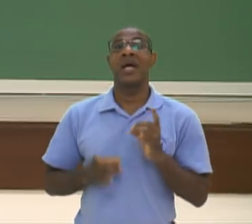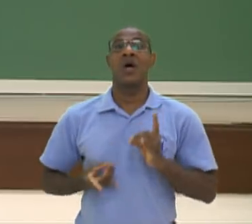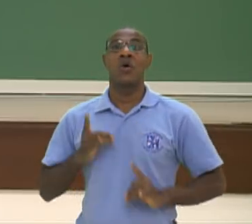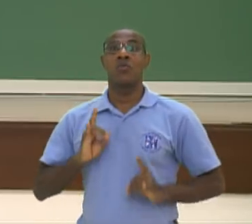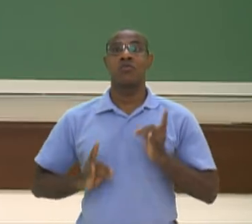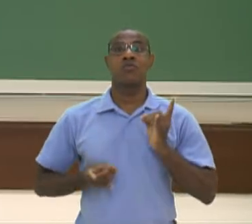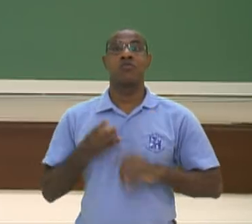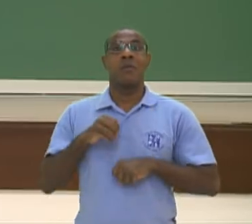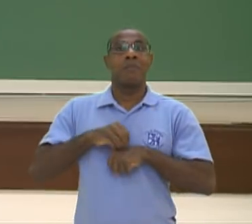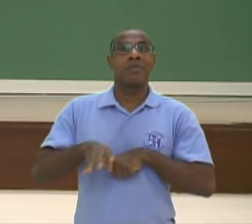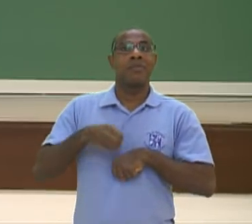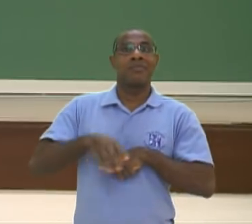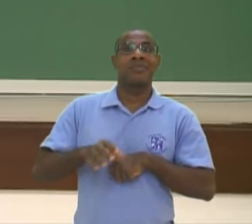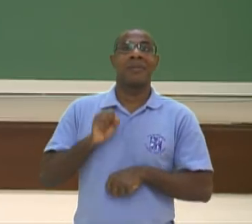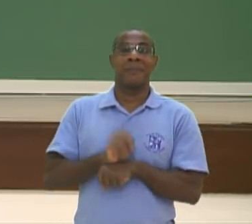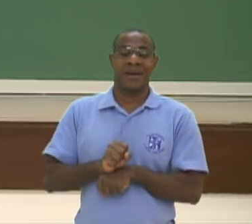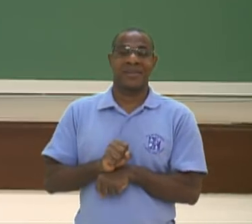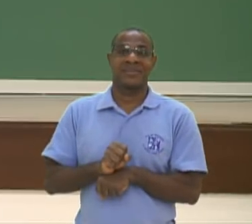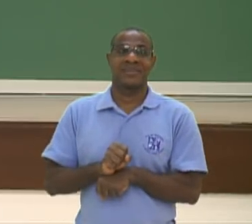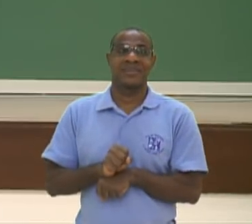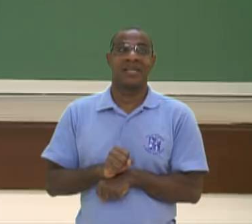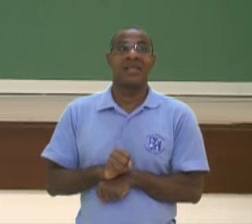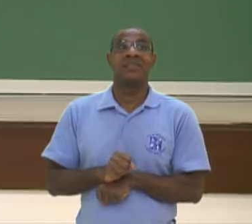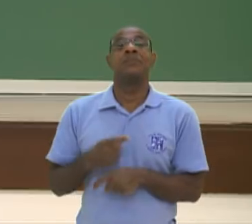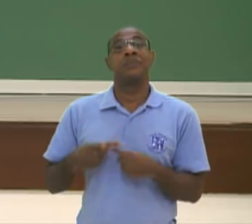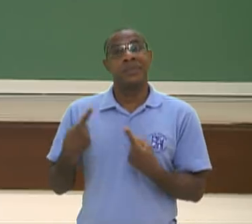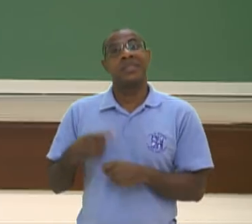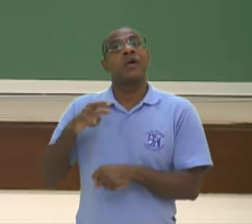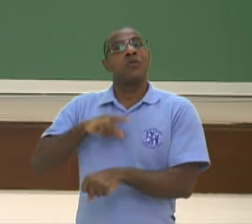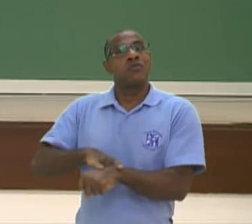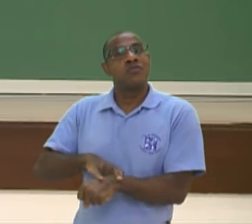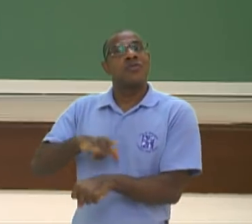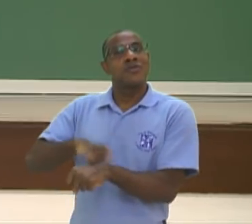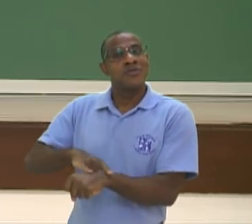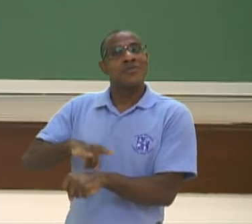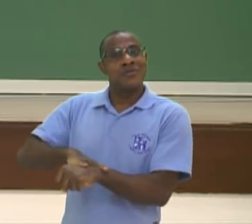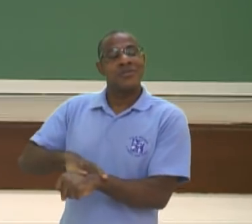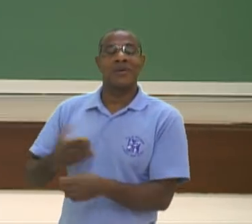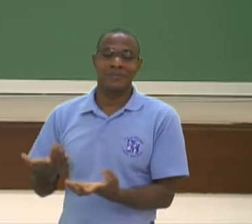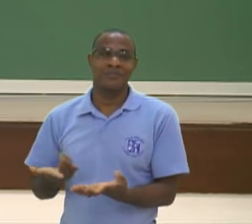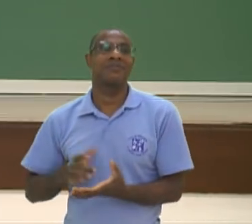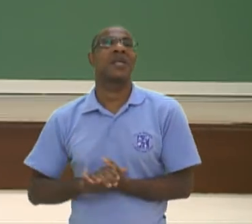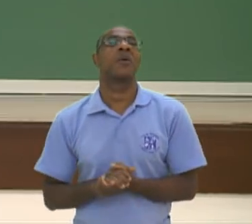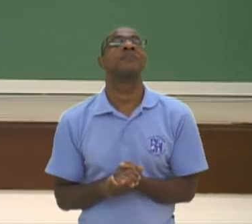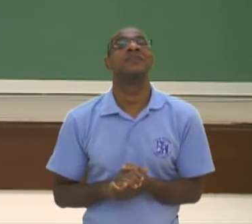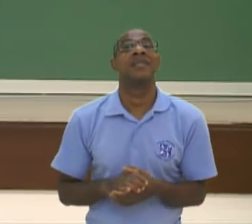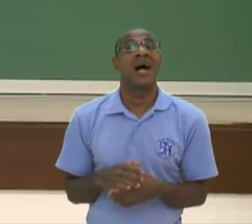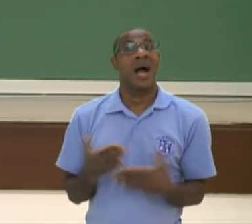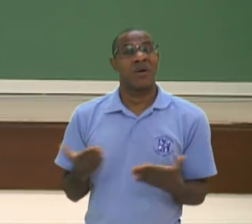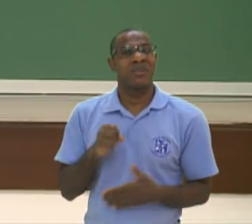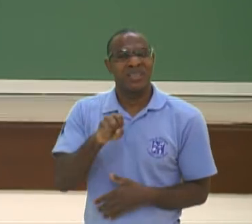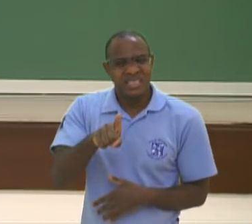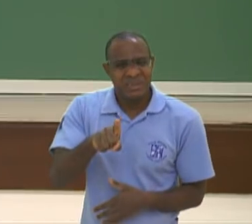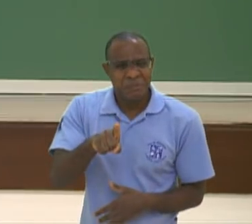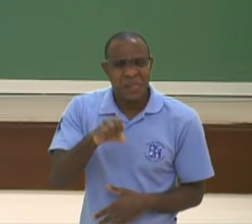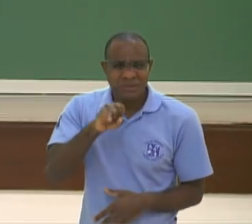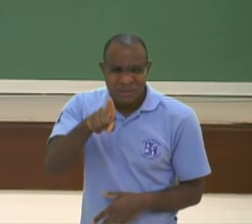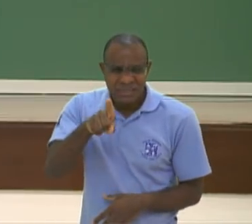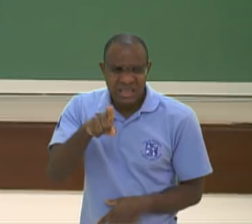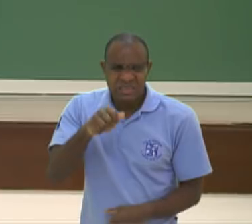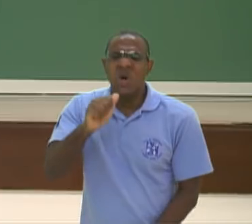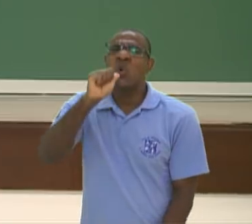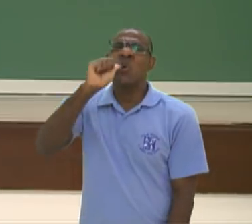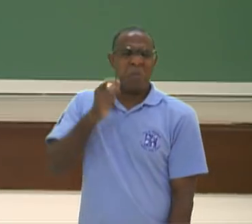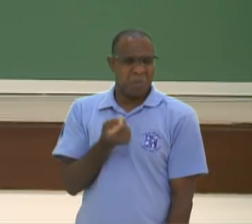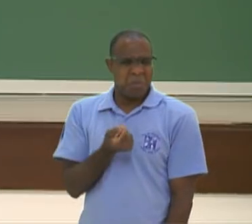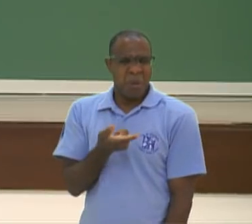naquele momento. Isso faz com que a gente vá eliminando aquele excesso de água, tá? Agora, se você é uma pessoa que toma pouca